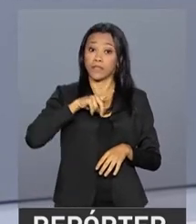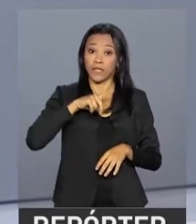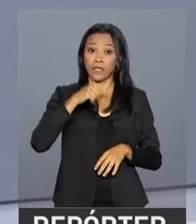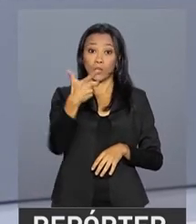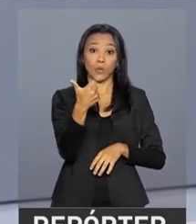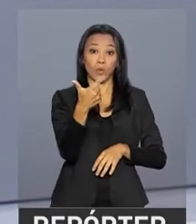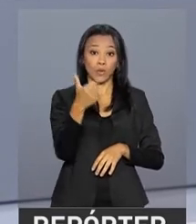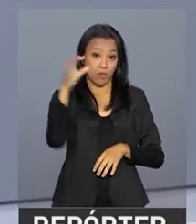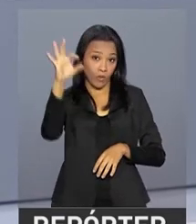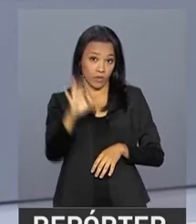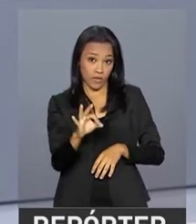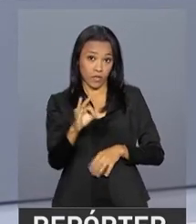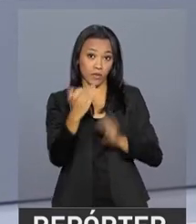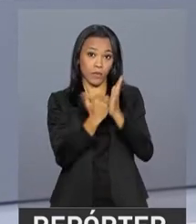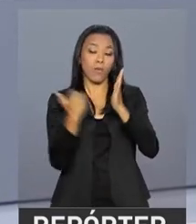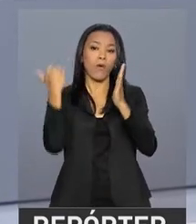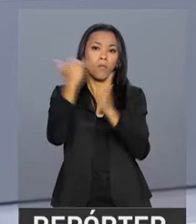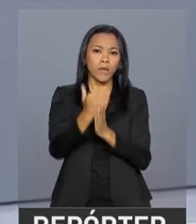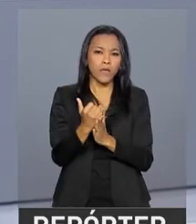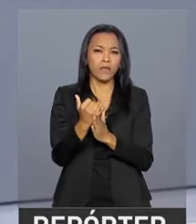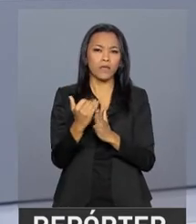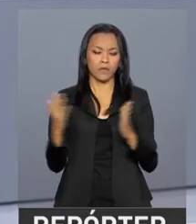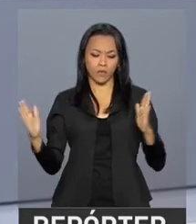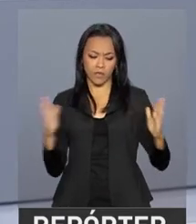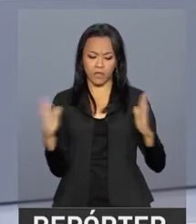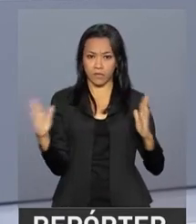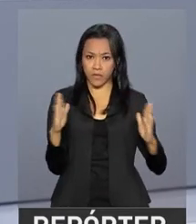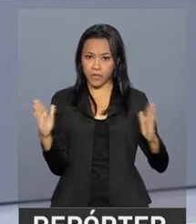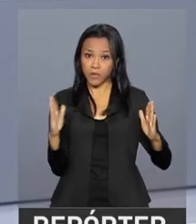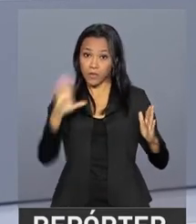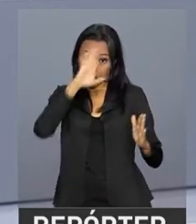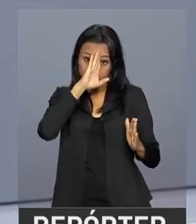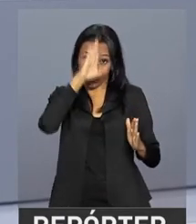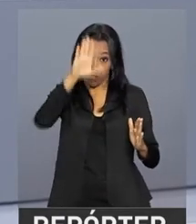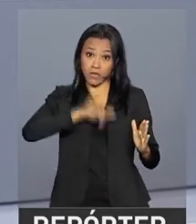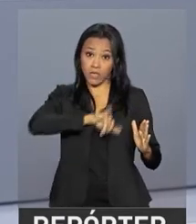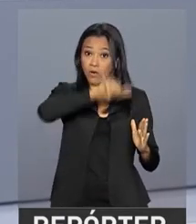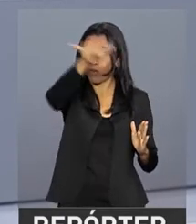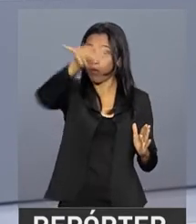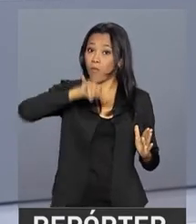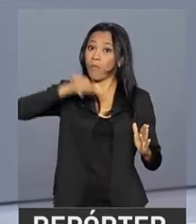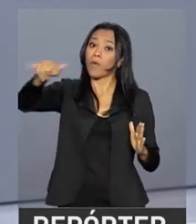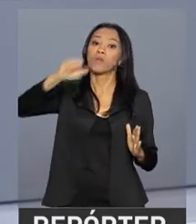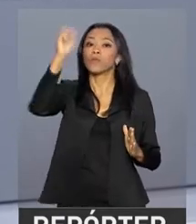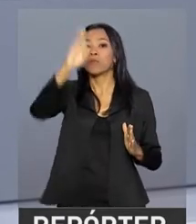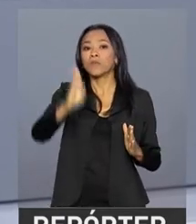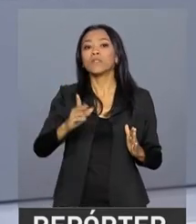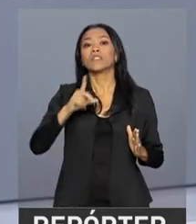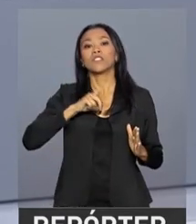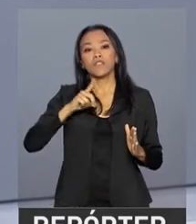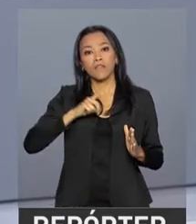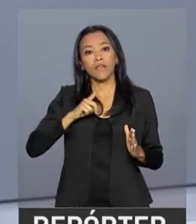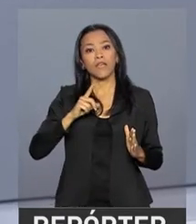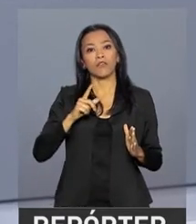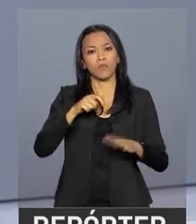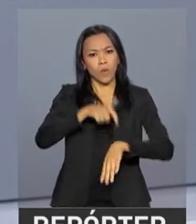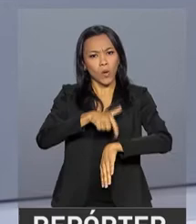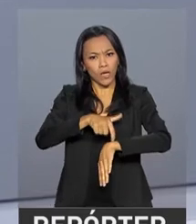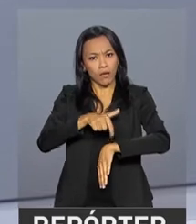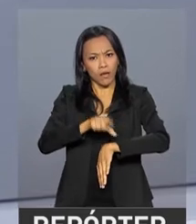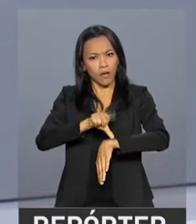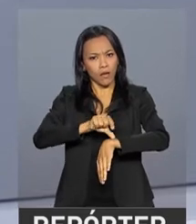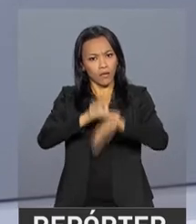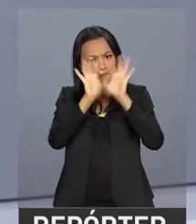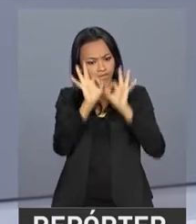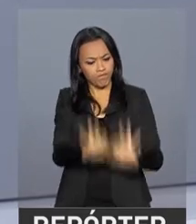de passageiros em relação ao período anterior os principais aeroportos do país tiveram um nível de pontualidade nos vôos que